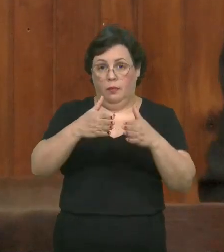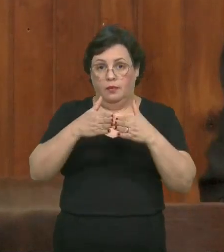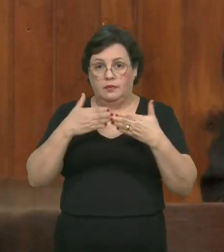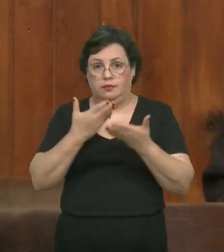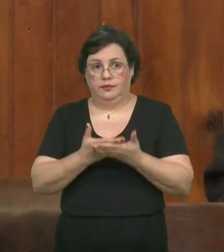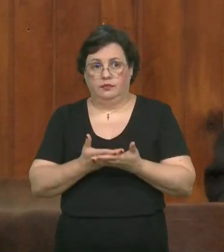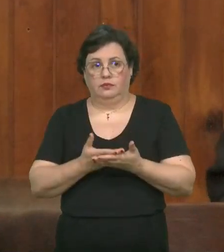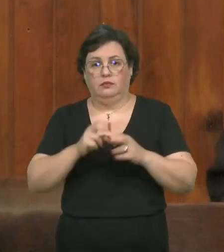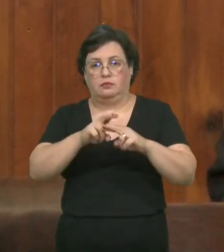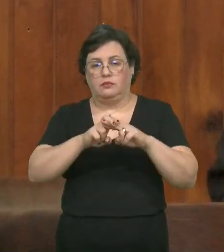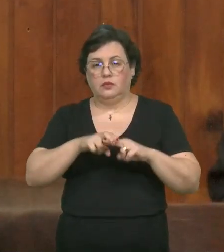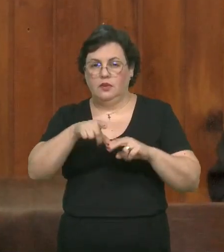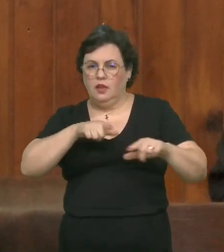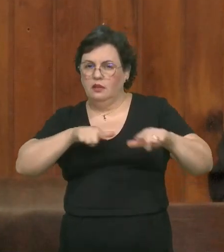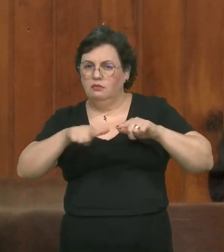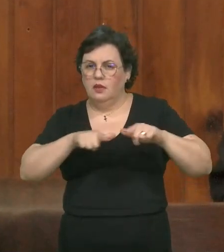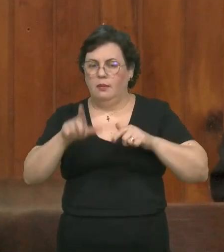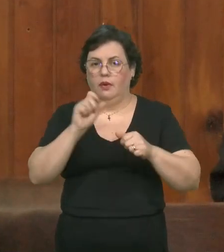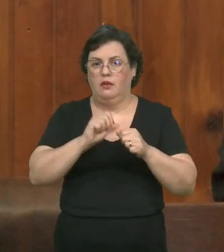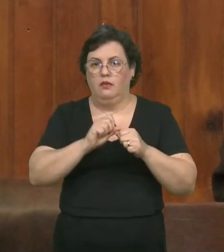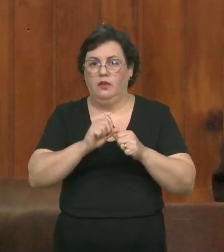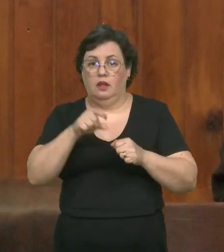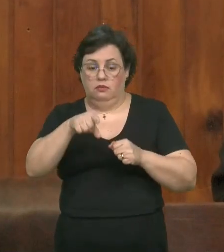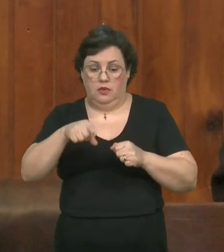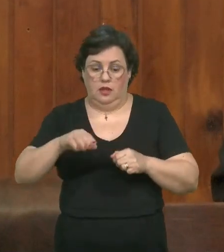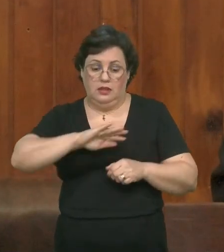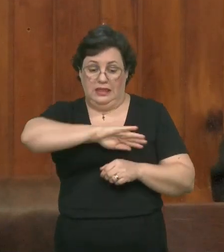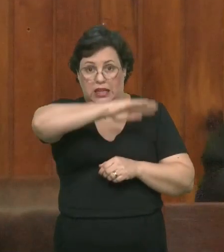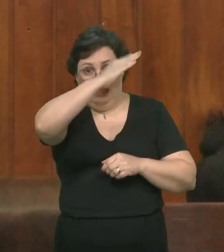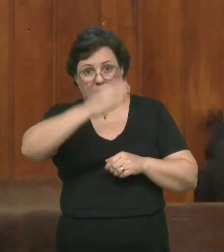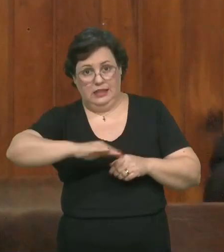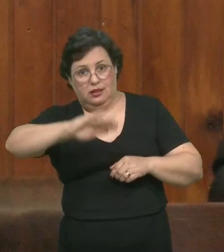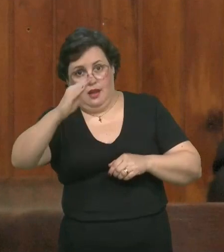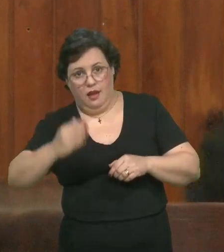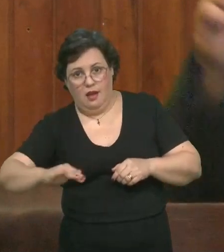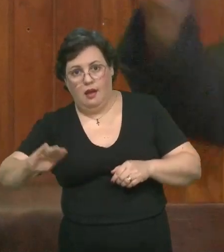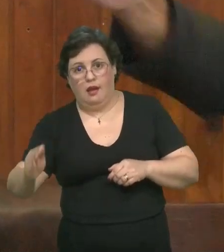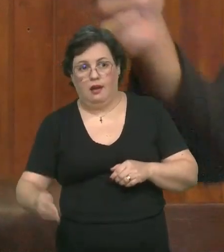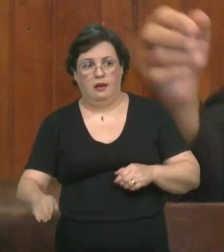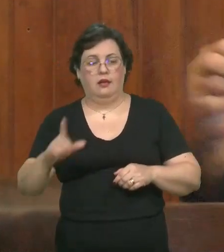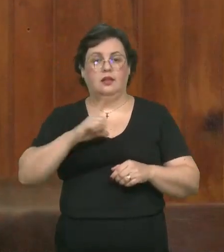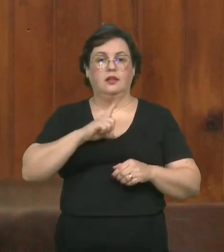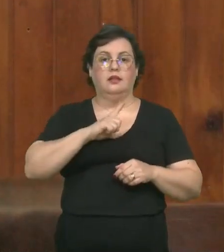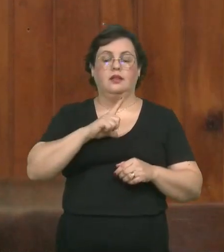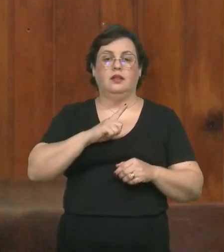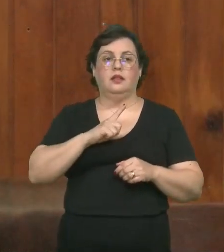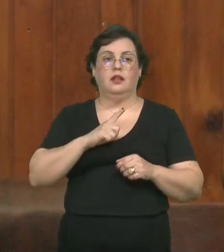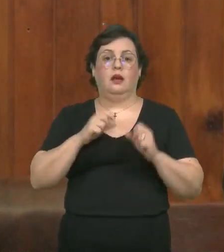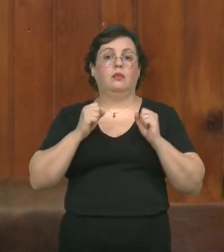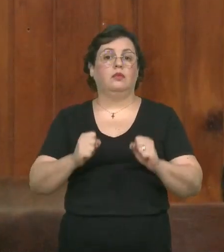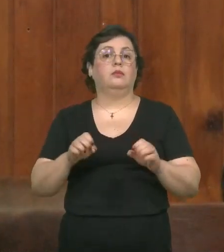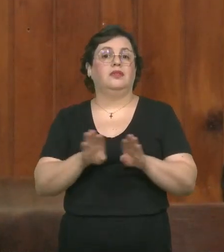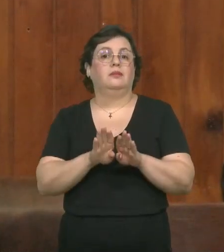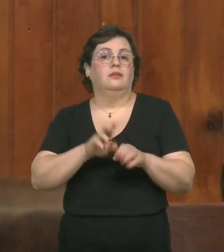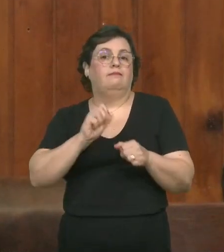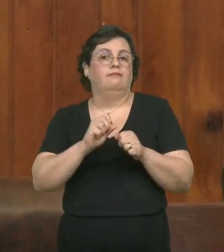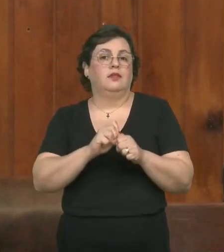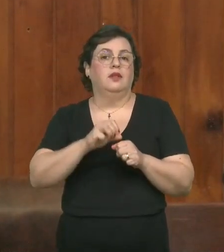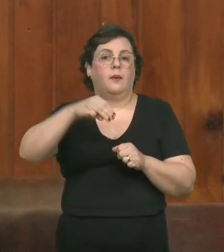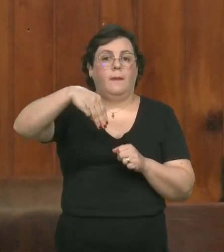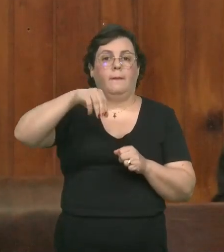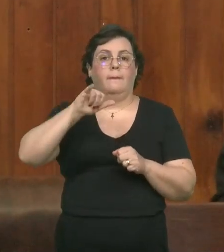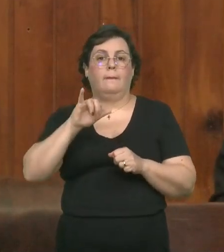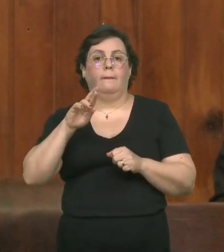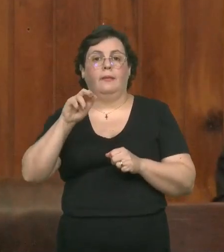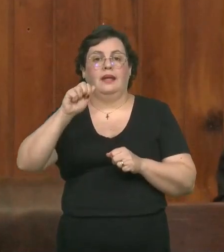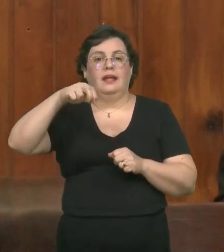em virtude desse trabalho sendo feito na serra, existe a possibilidade de ser feito um mirante, um local